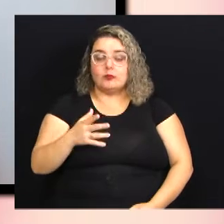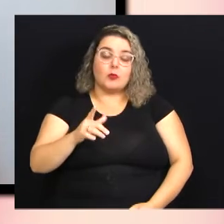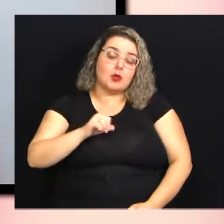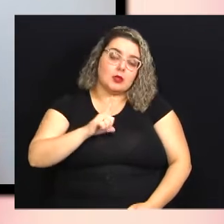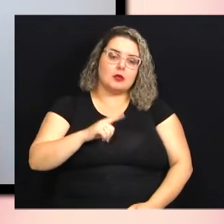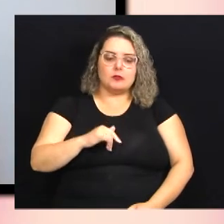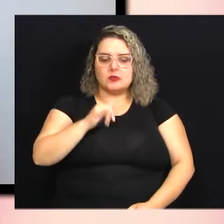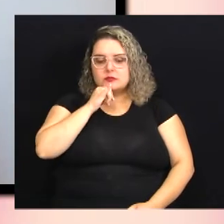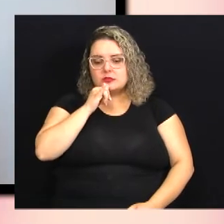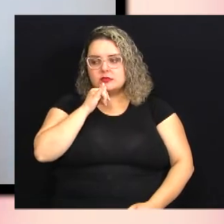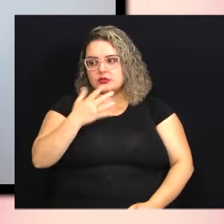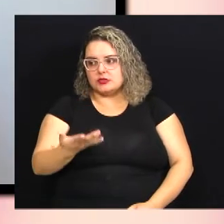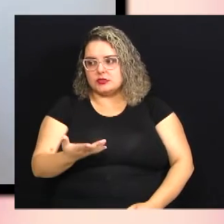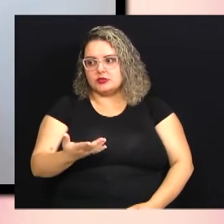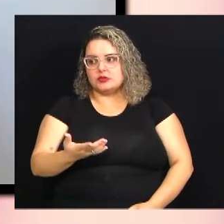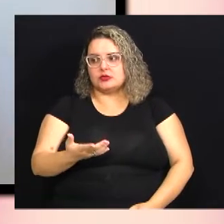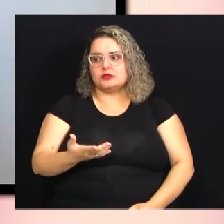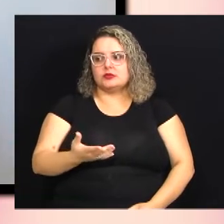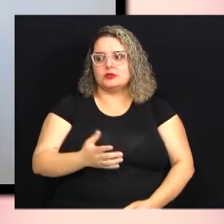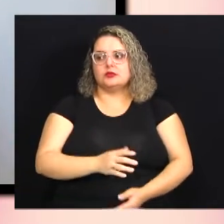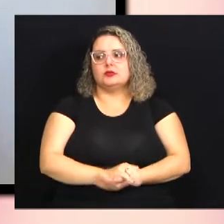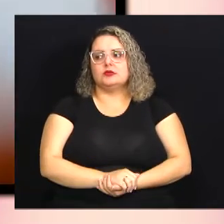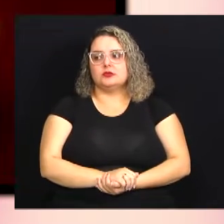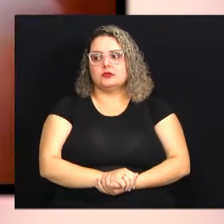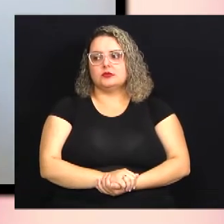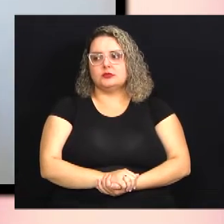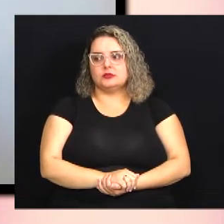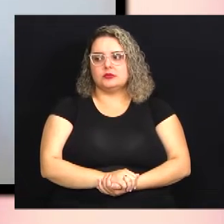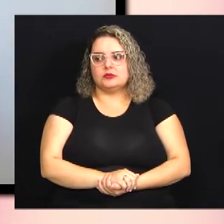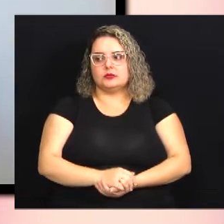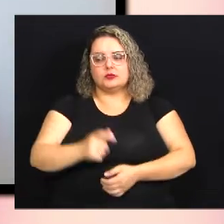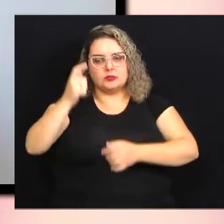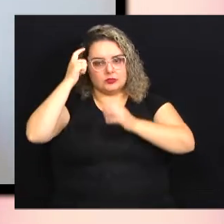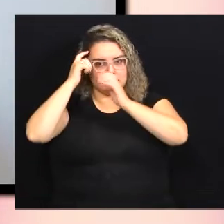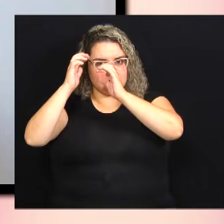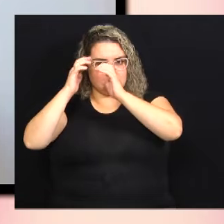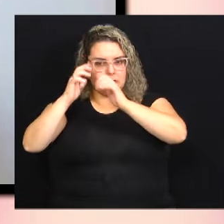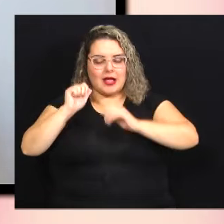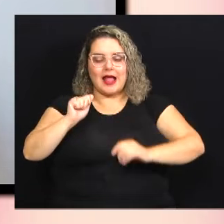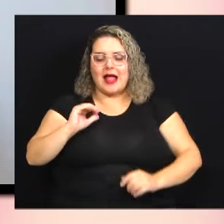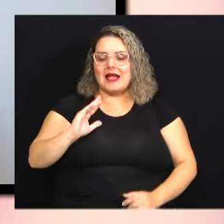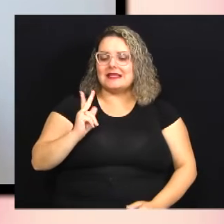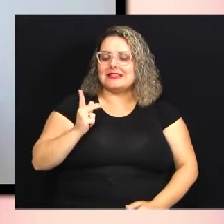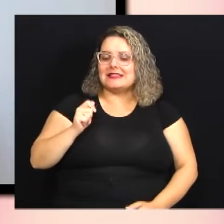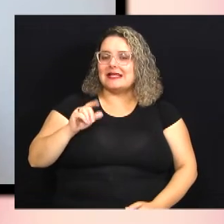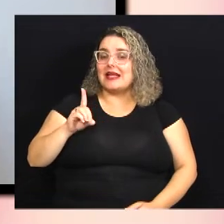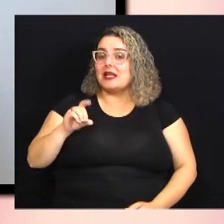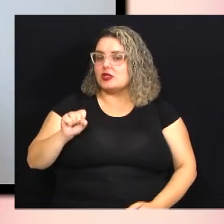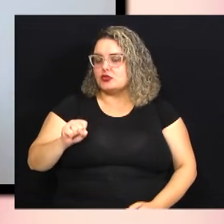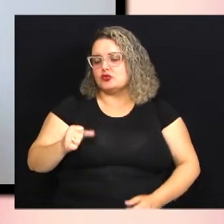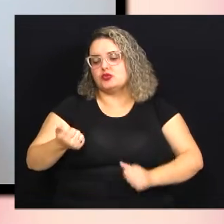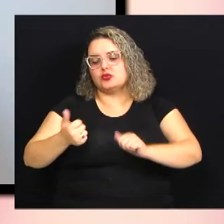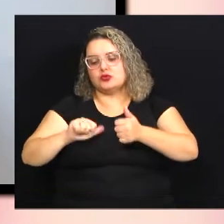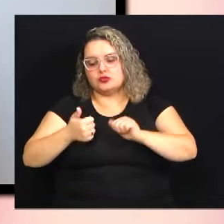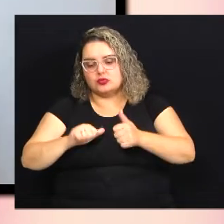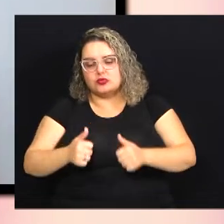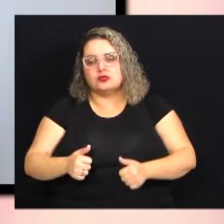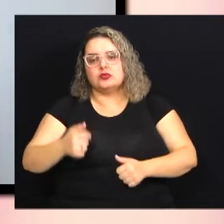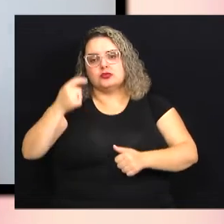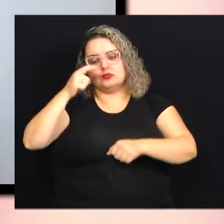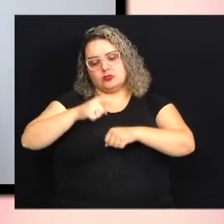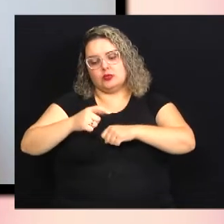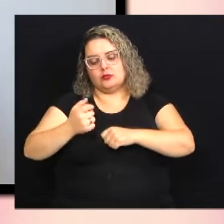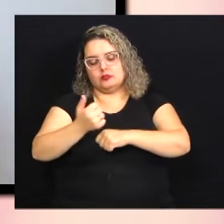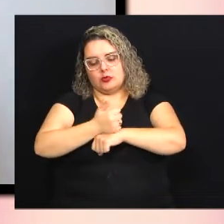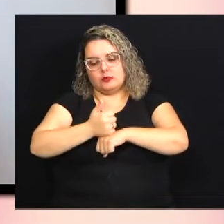exemplo, são os achados do cérebro desta paciente, né, que foi avaliado por um neurologista,